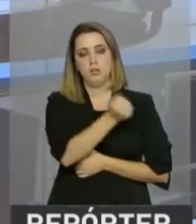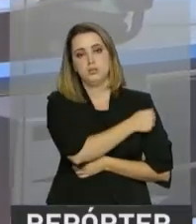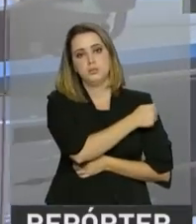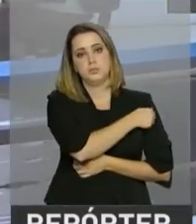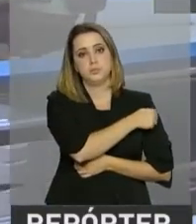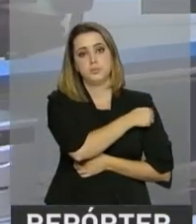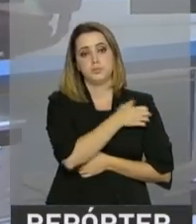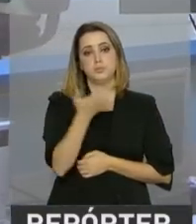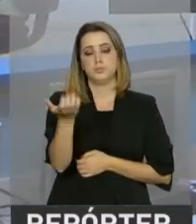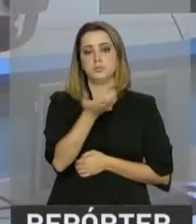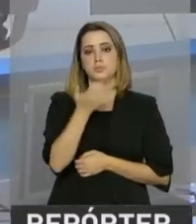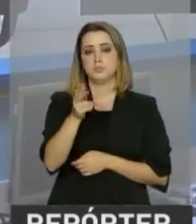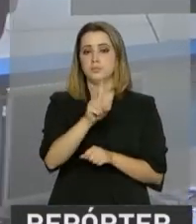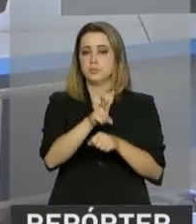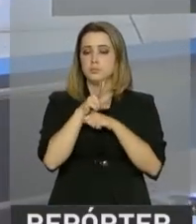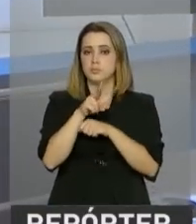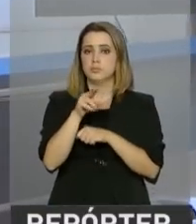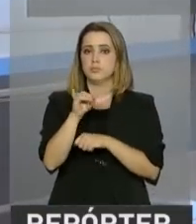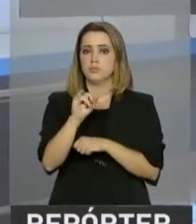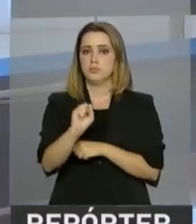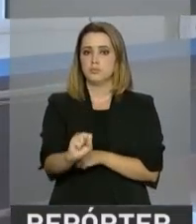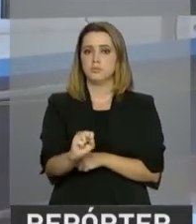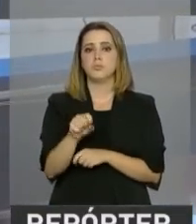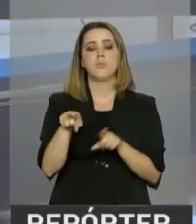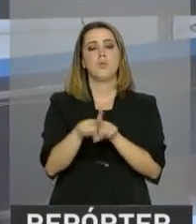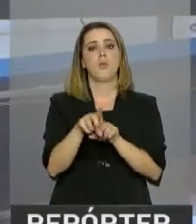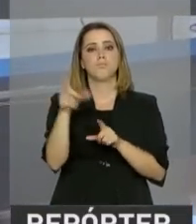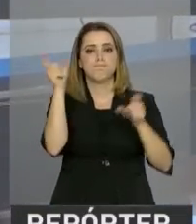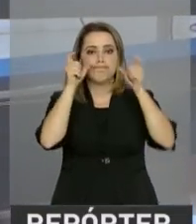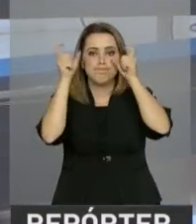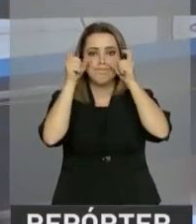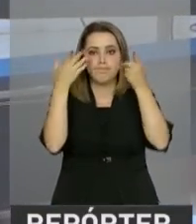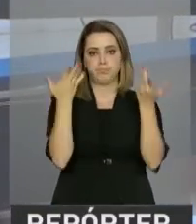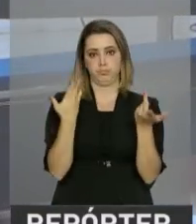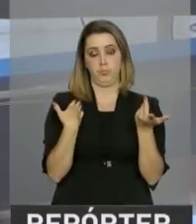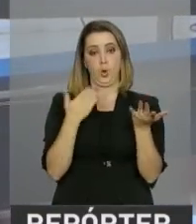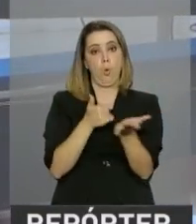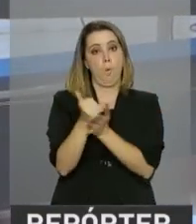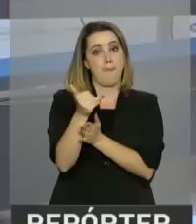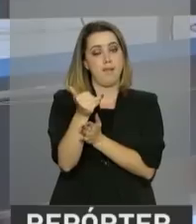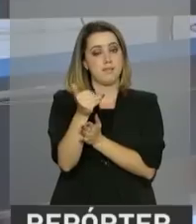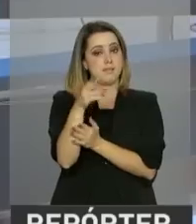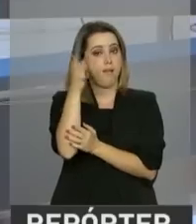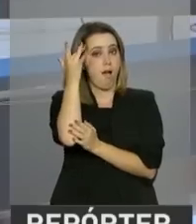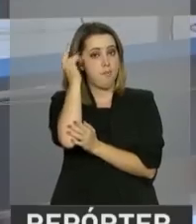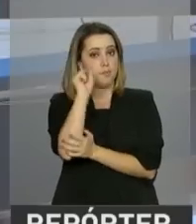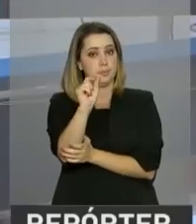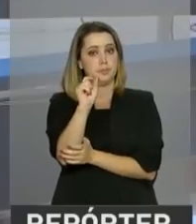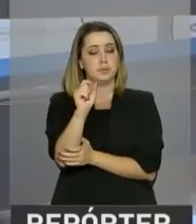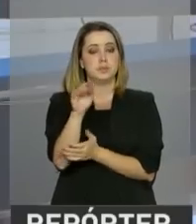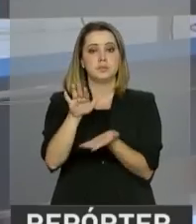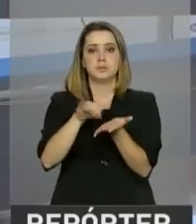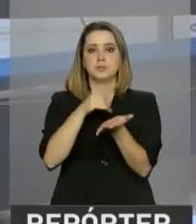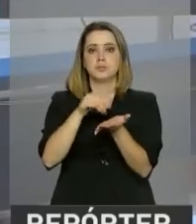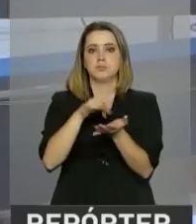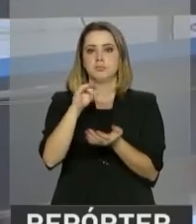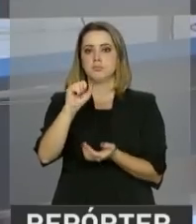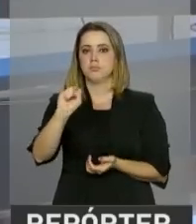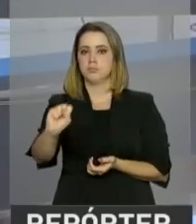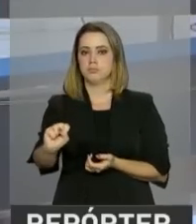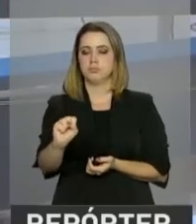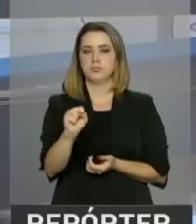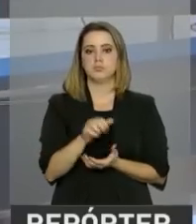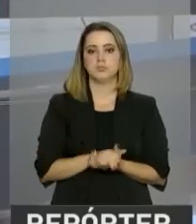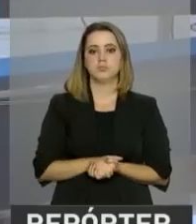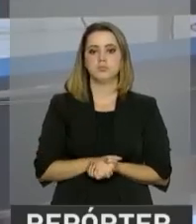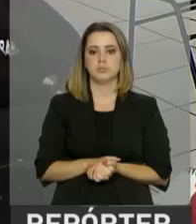em financiar o curso superior devem ficar atentos. Começam amanhã as inscrições para o Fundo de Financiamento Estudantil, o